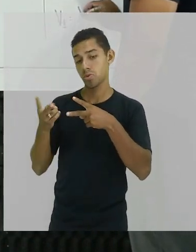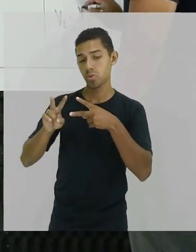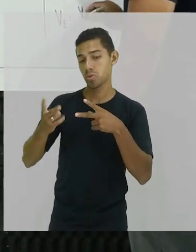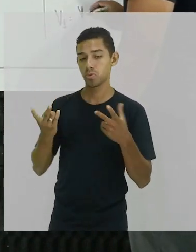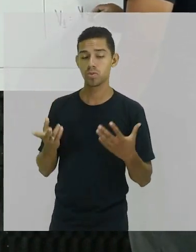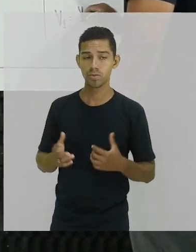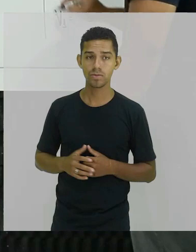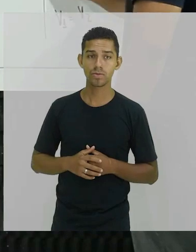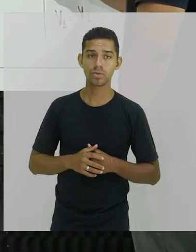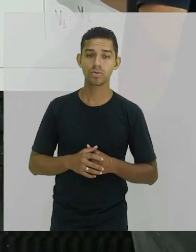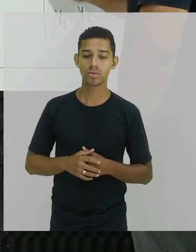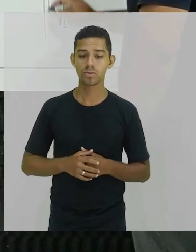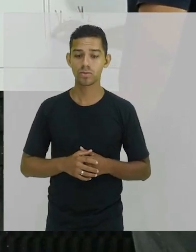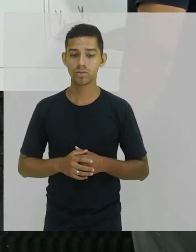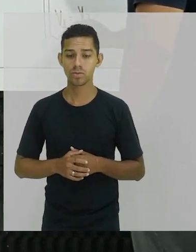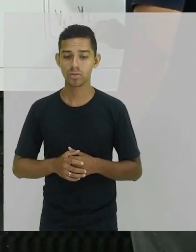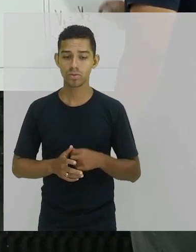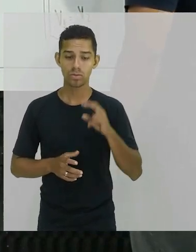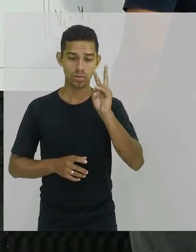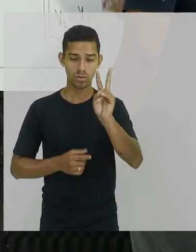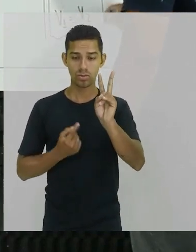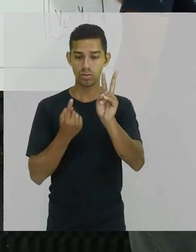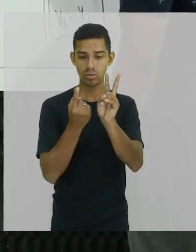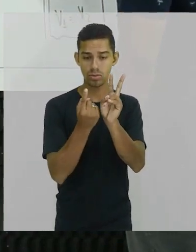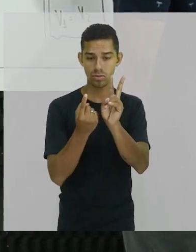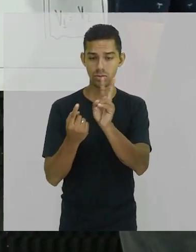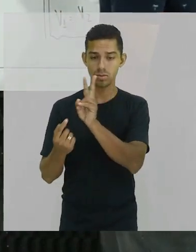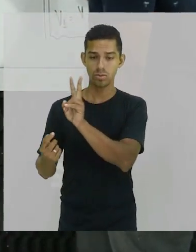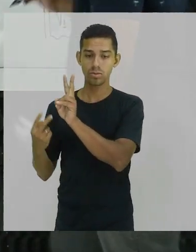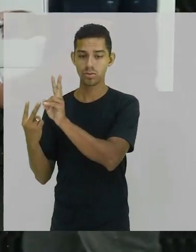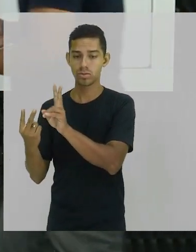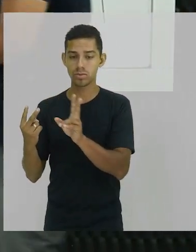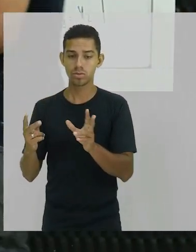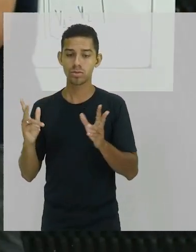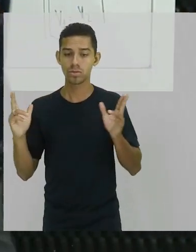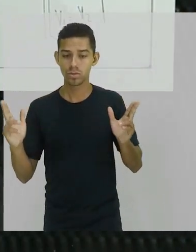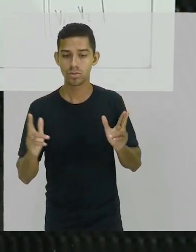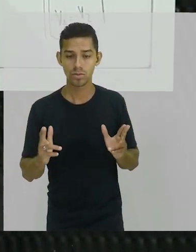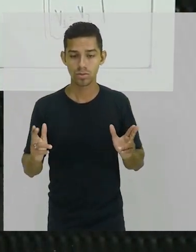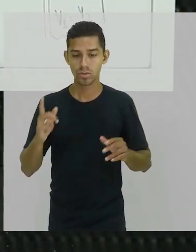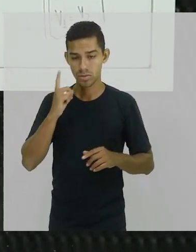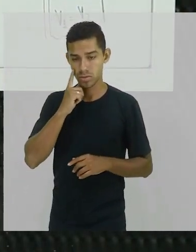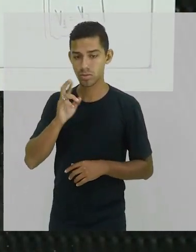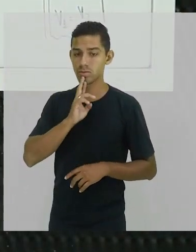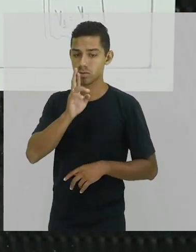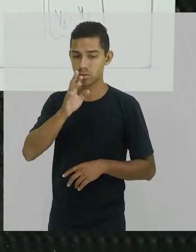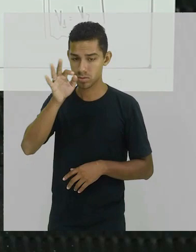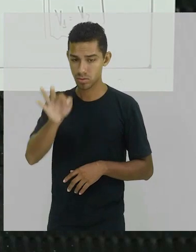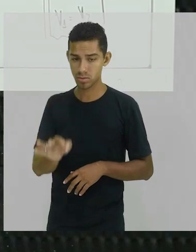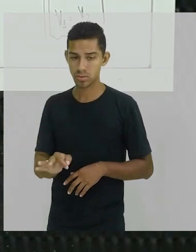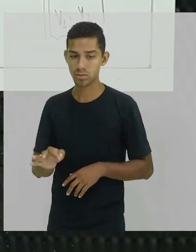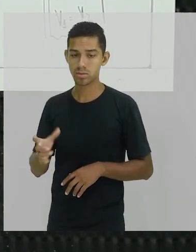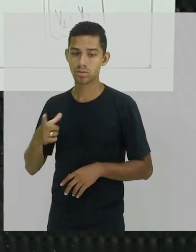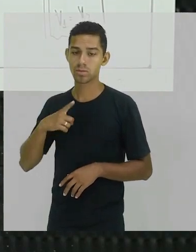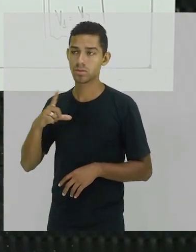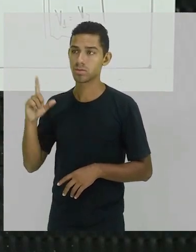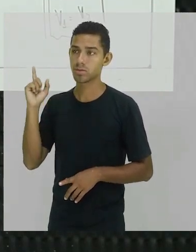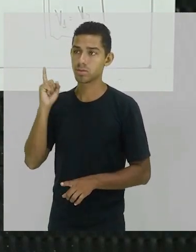e 2, elas serão iguais, ok? Então a